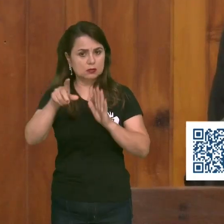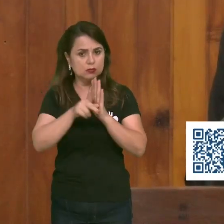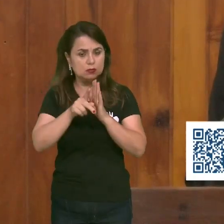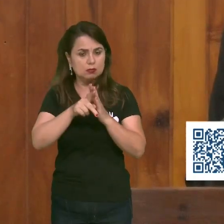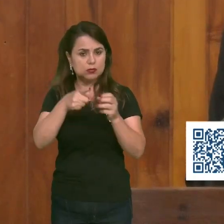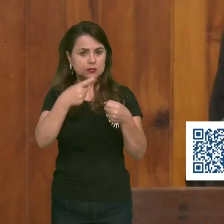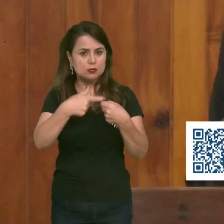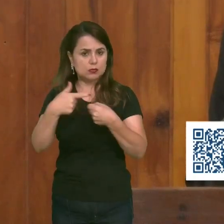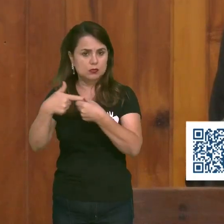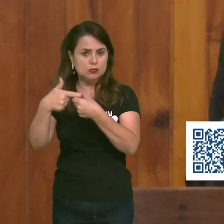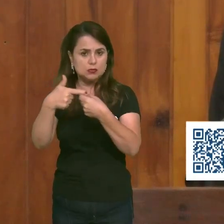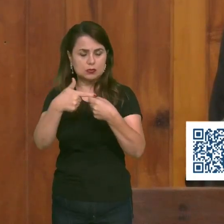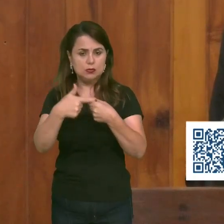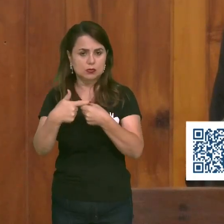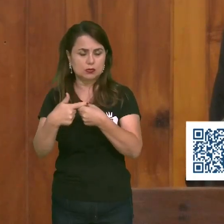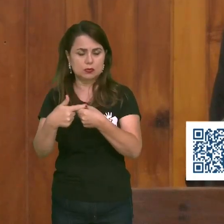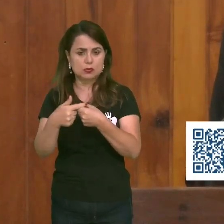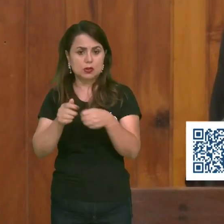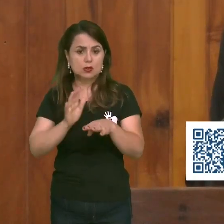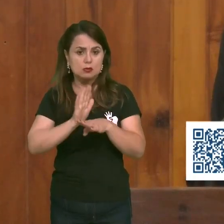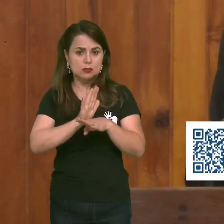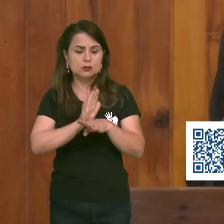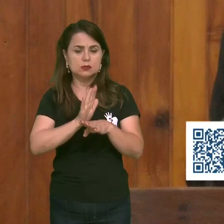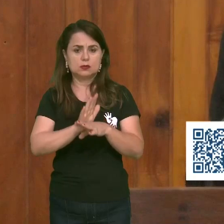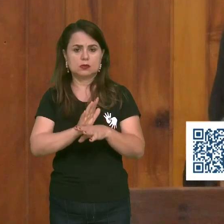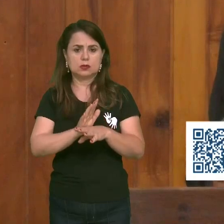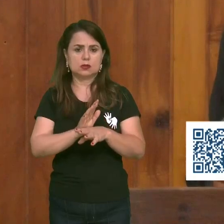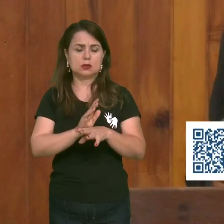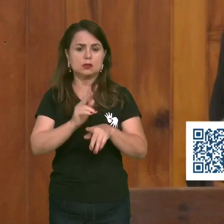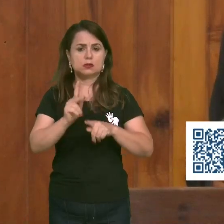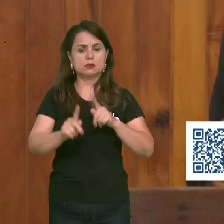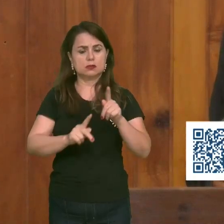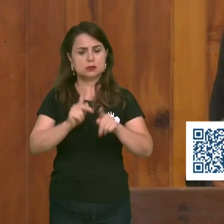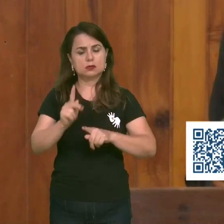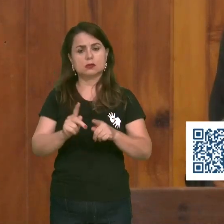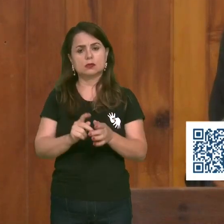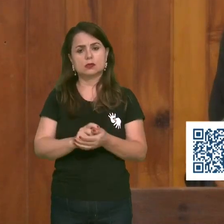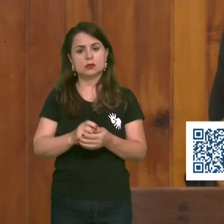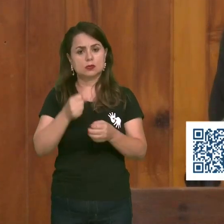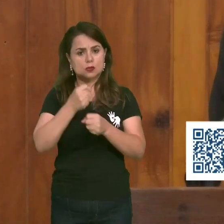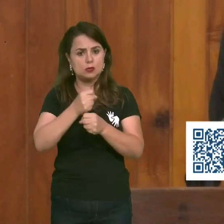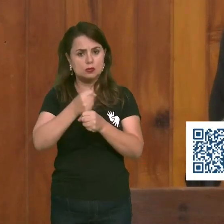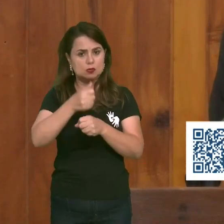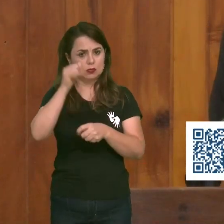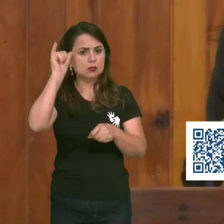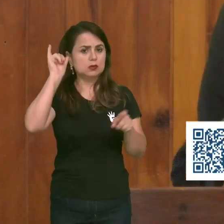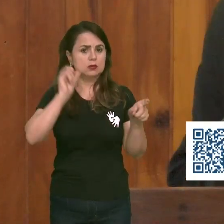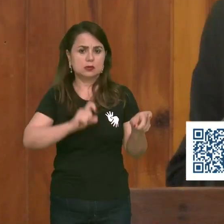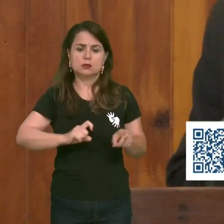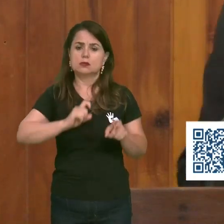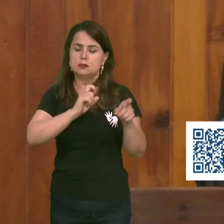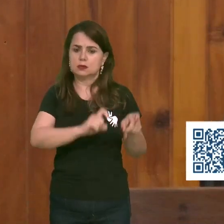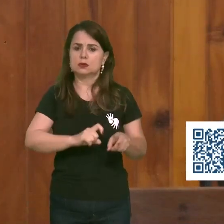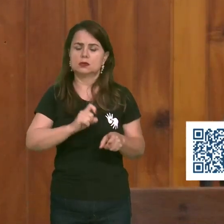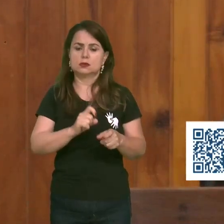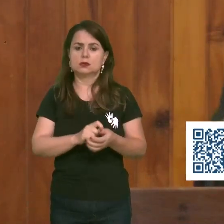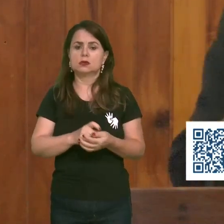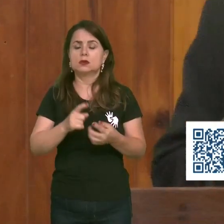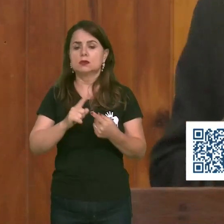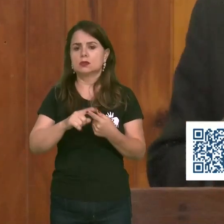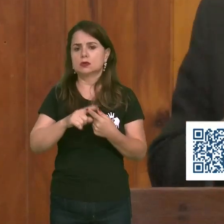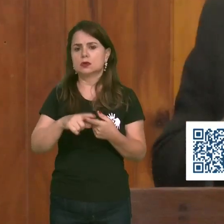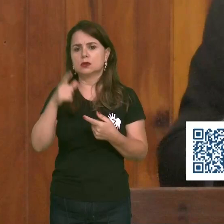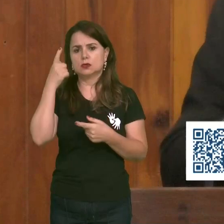e que a gente consiga patrimonial todos os demais implementos que ganhamos